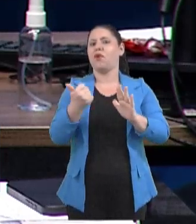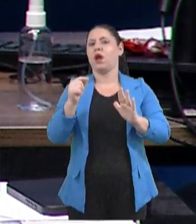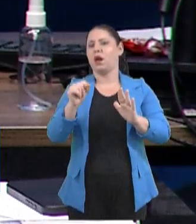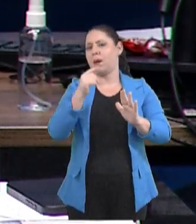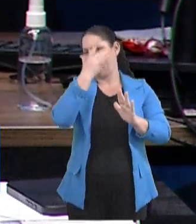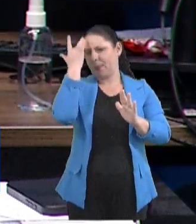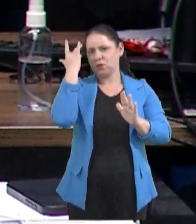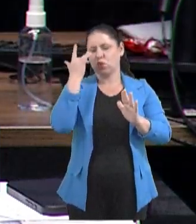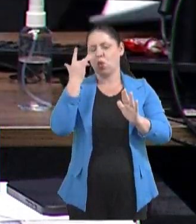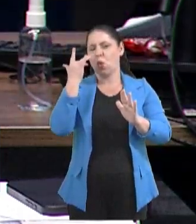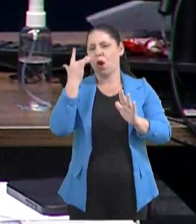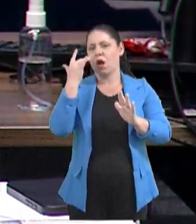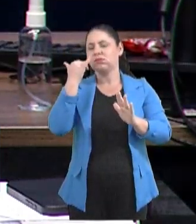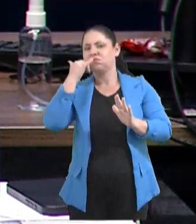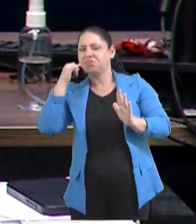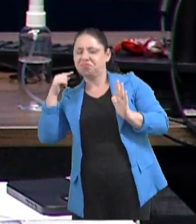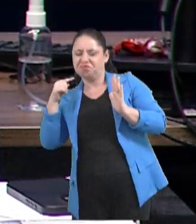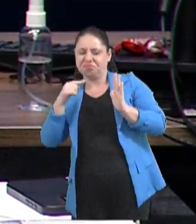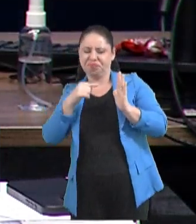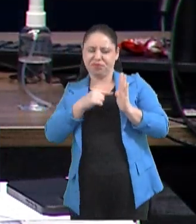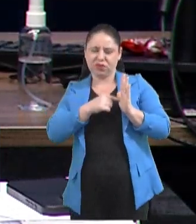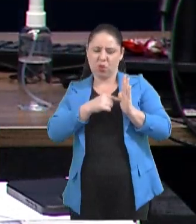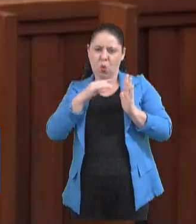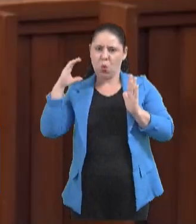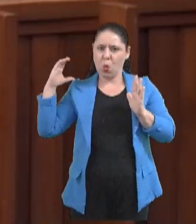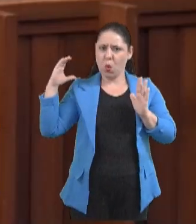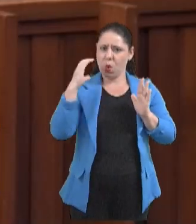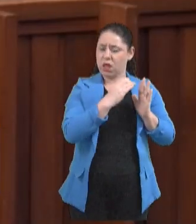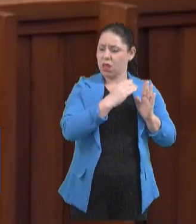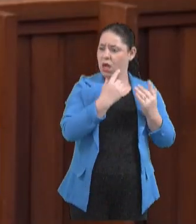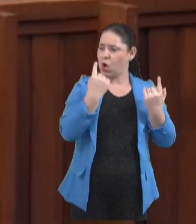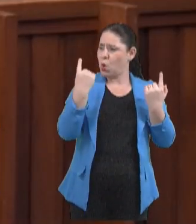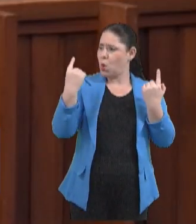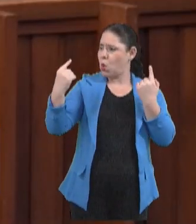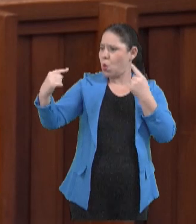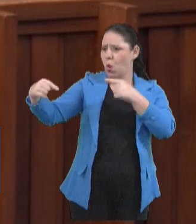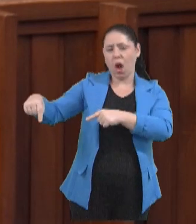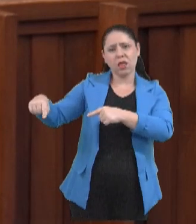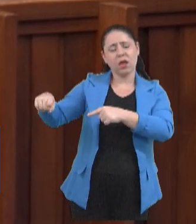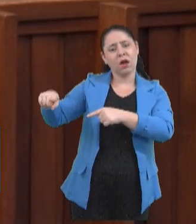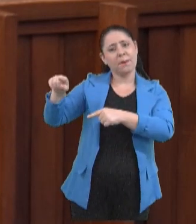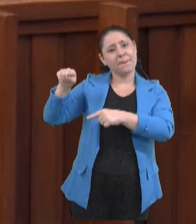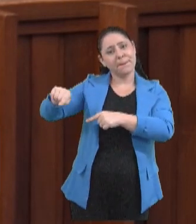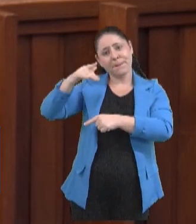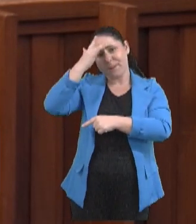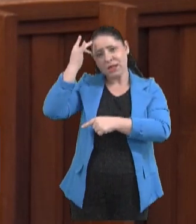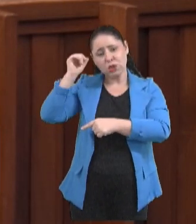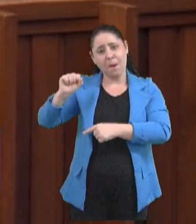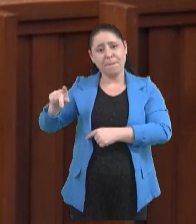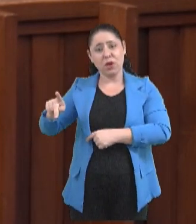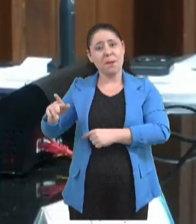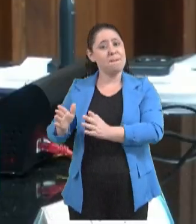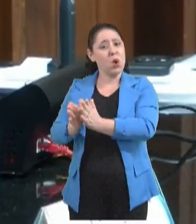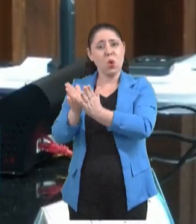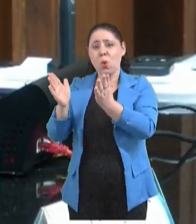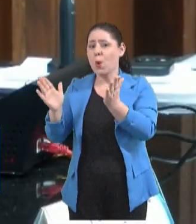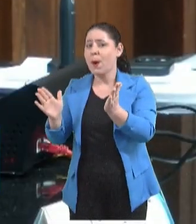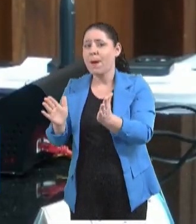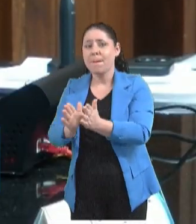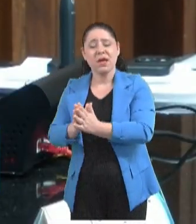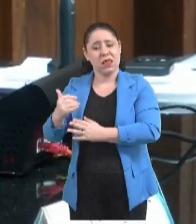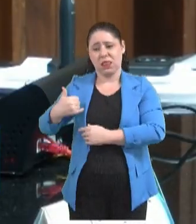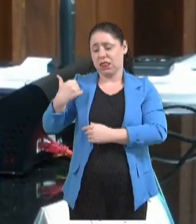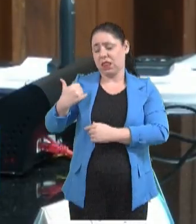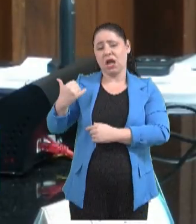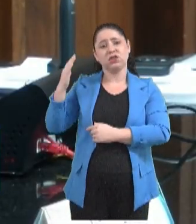Afastar quem está sendo acusado de um crime contra os aposentados, né? Contra pessoas que estão com